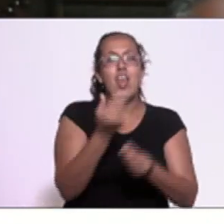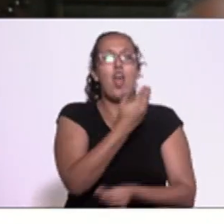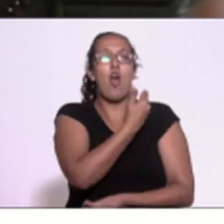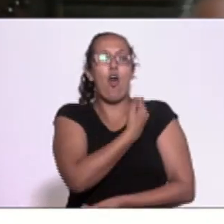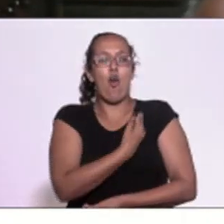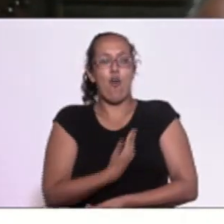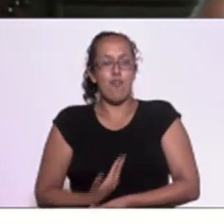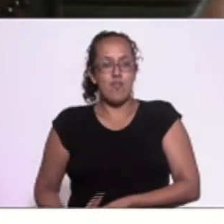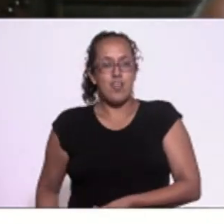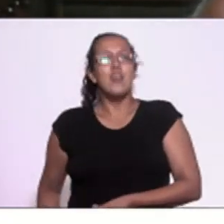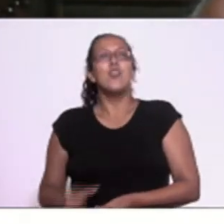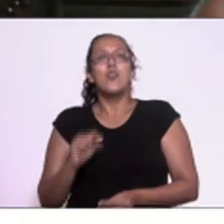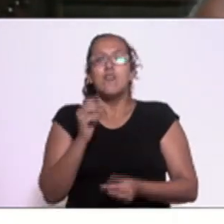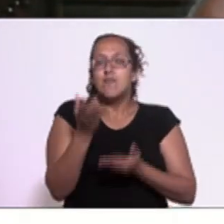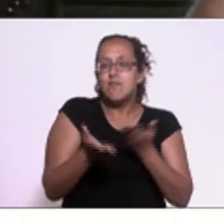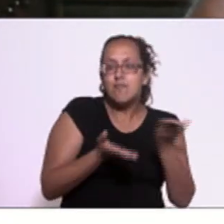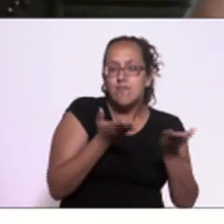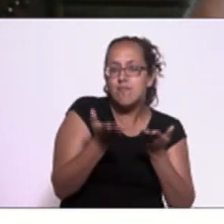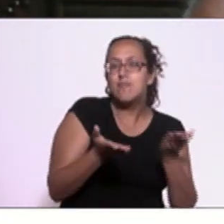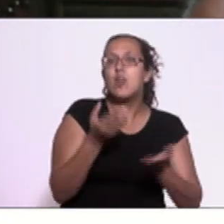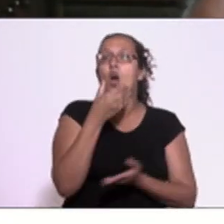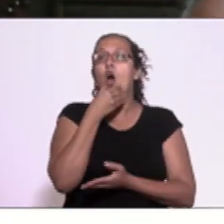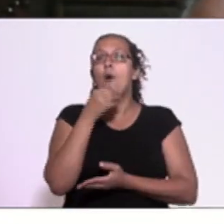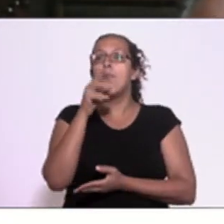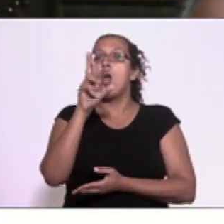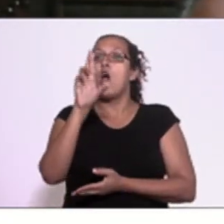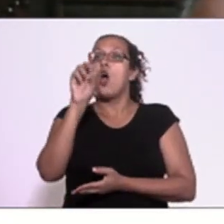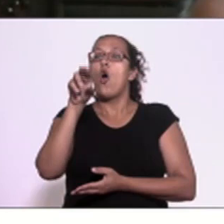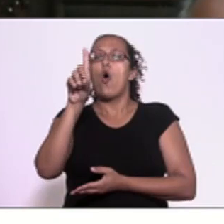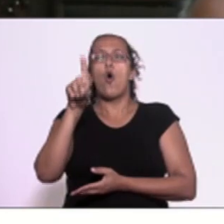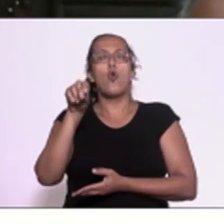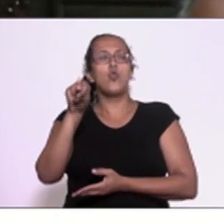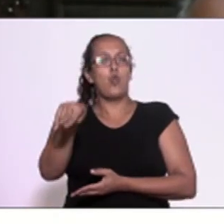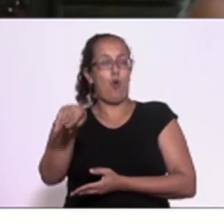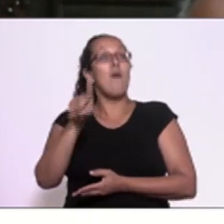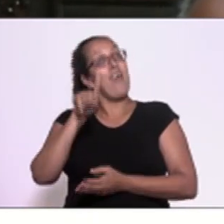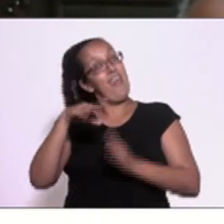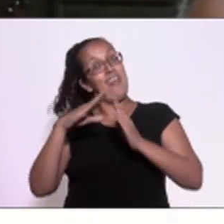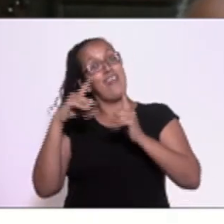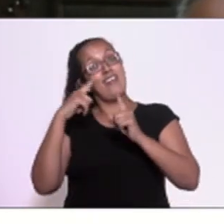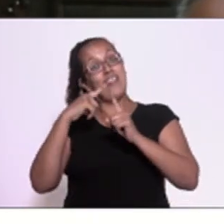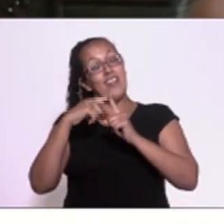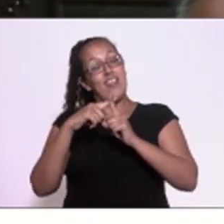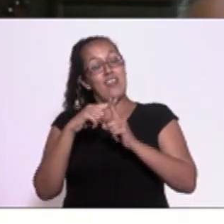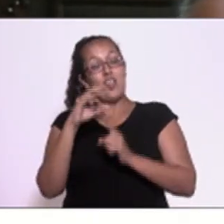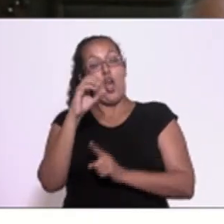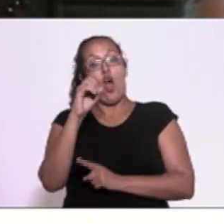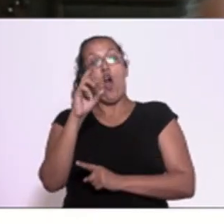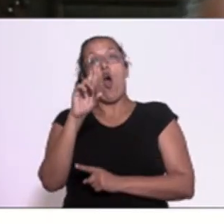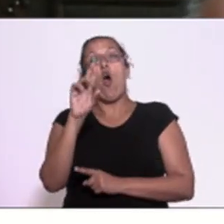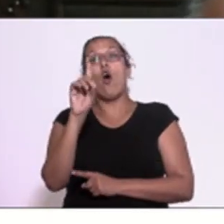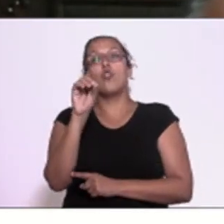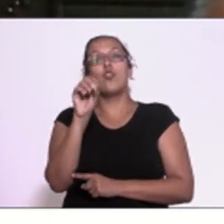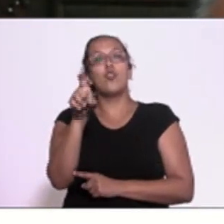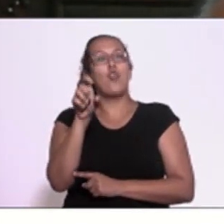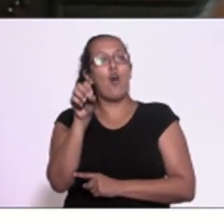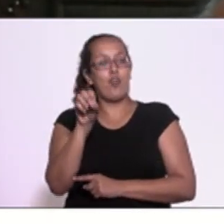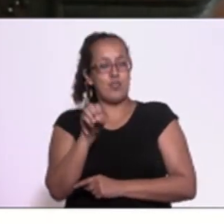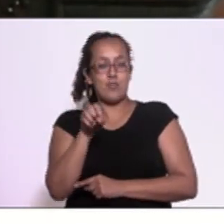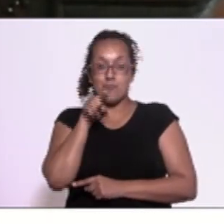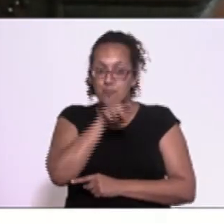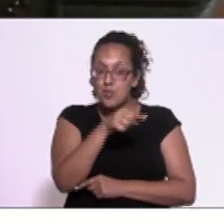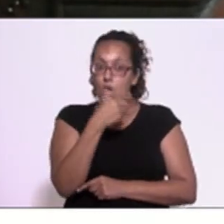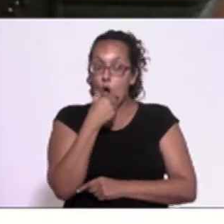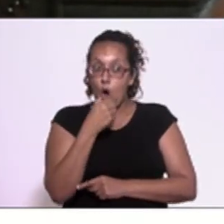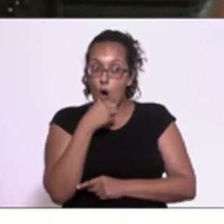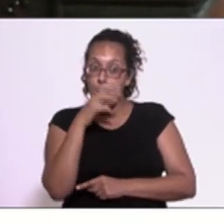governo aos cuidados de Cândido Rondon, um positivista ortodoxo. O Rondon, como se sabe, tinha